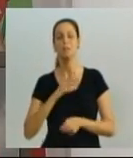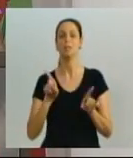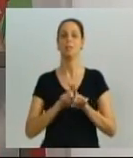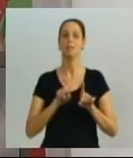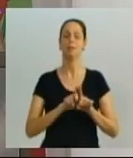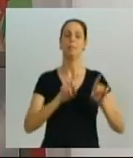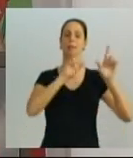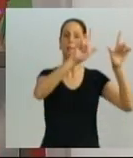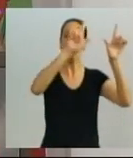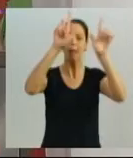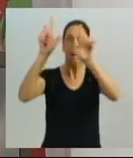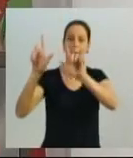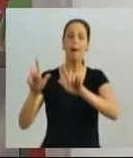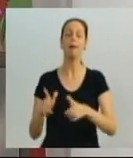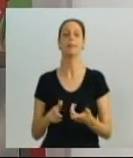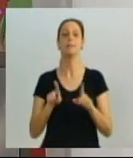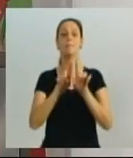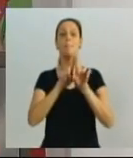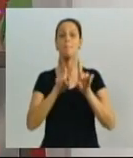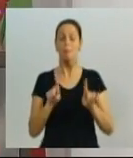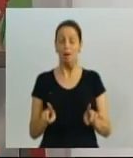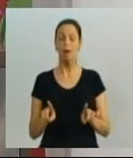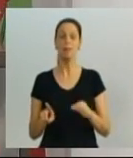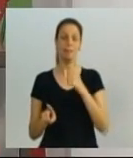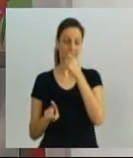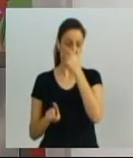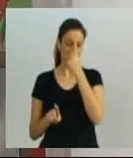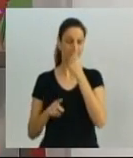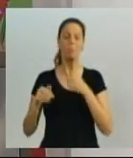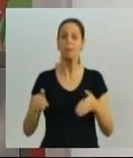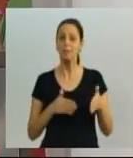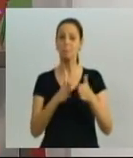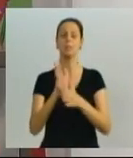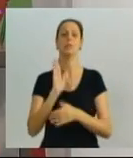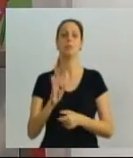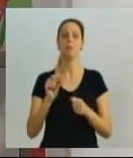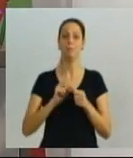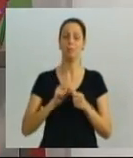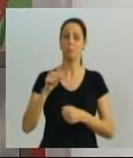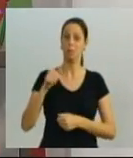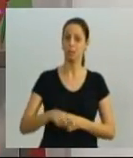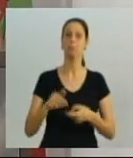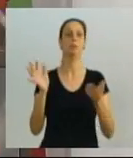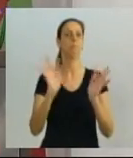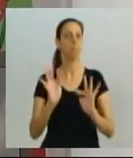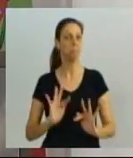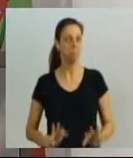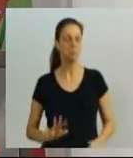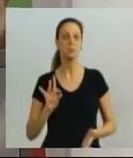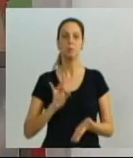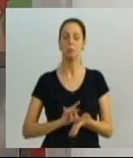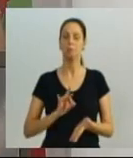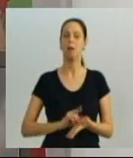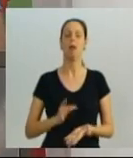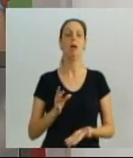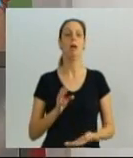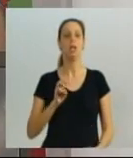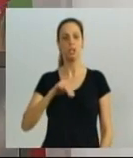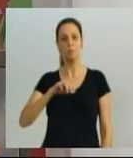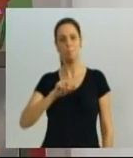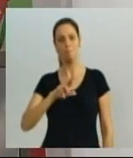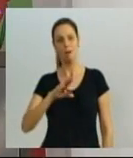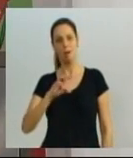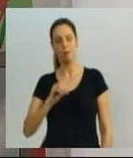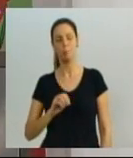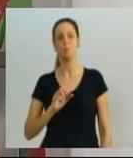placas, mas os encaminhamentos que foram feitos aqui foram felizes. Marco Antônio, Roberto,